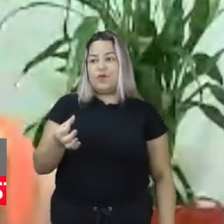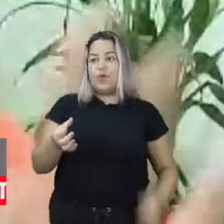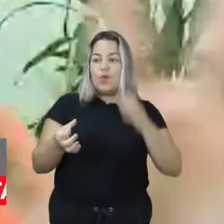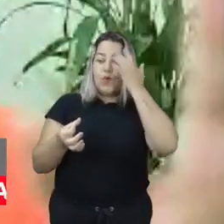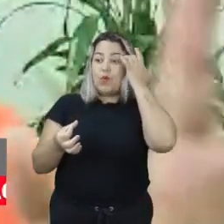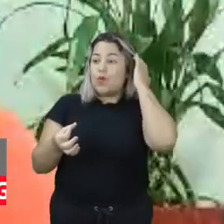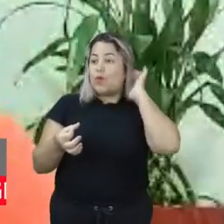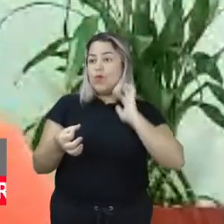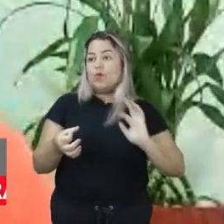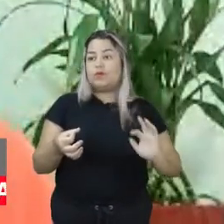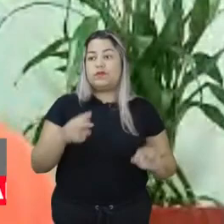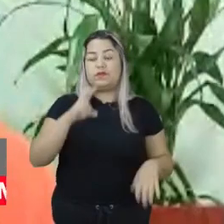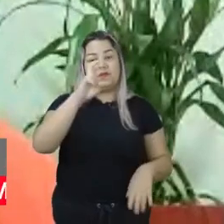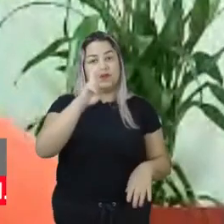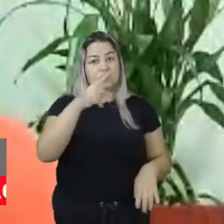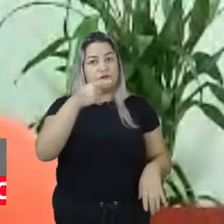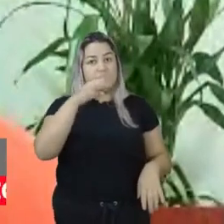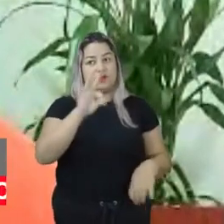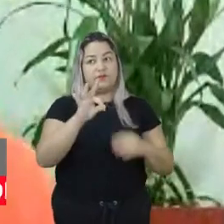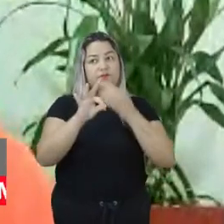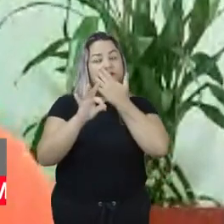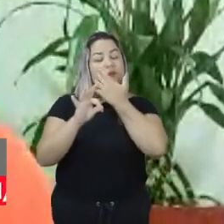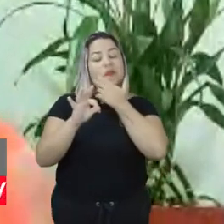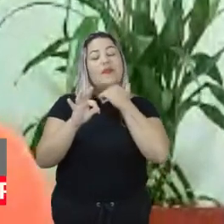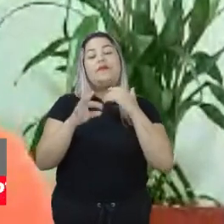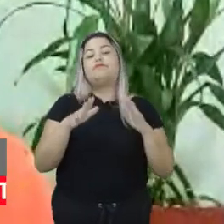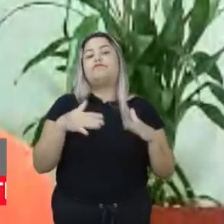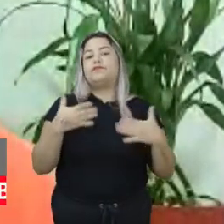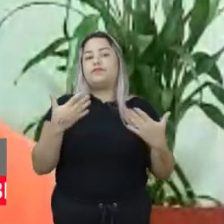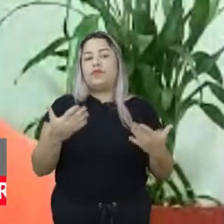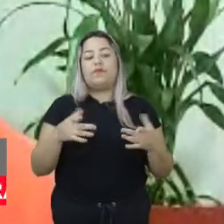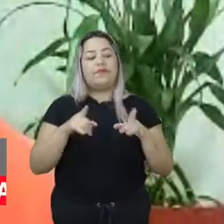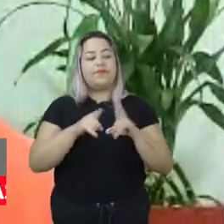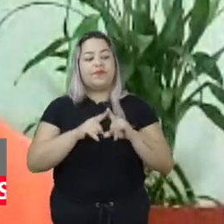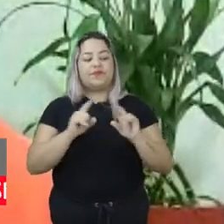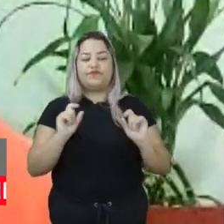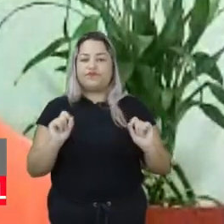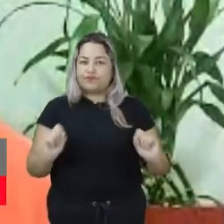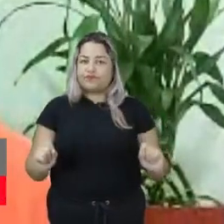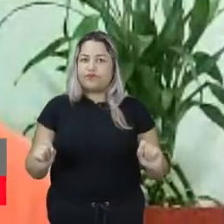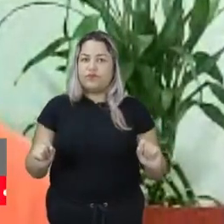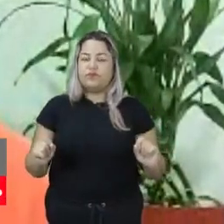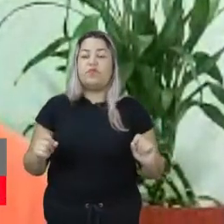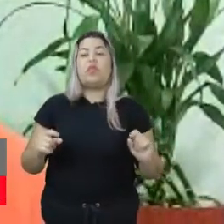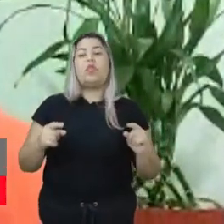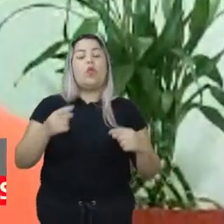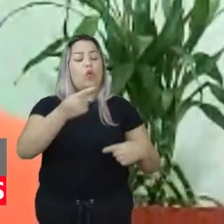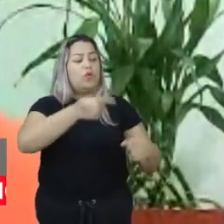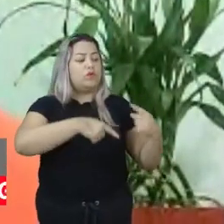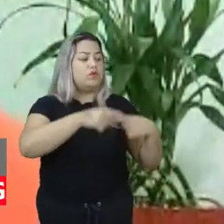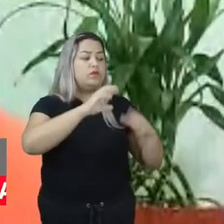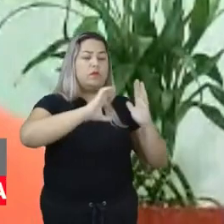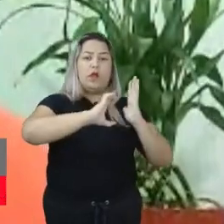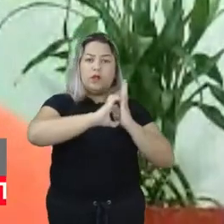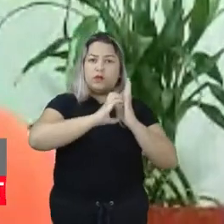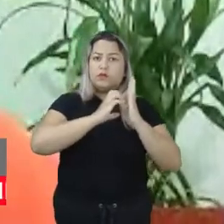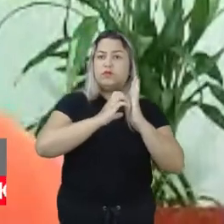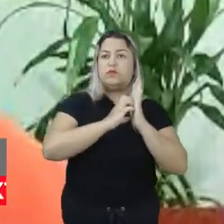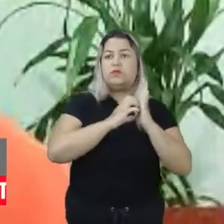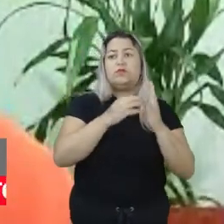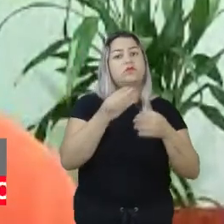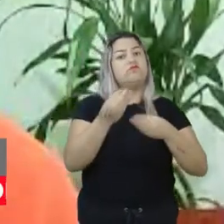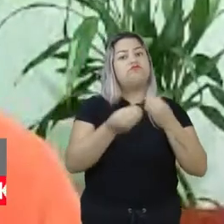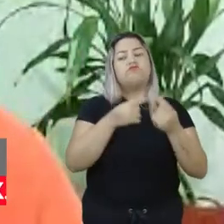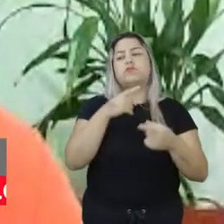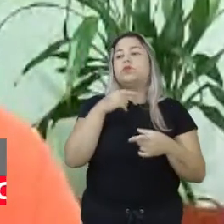deles é do PV, 5 do PT. Então nós estamos numa crescente e estamos construindo o partido. E claro, né, como ninguém